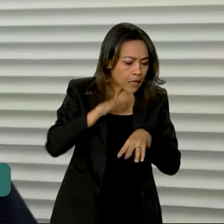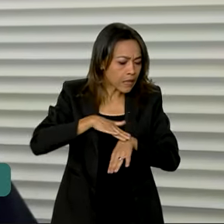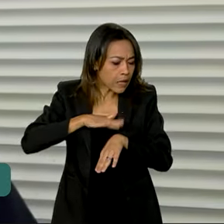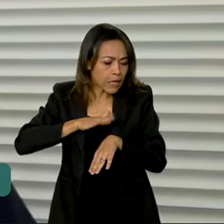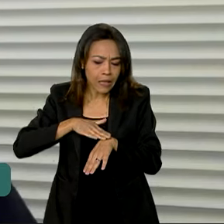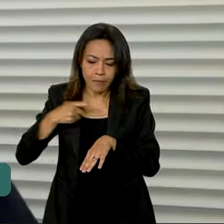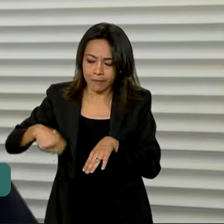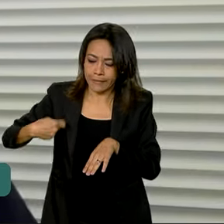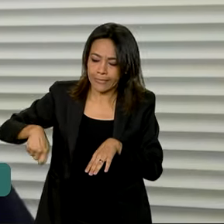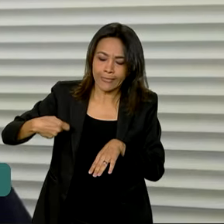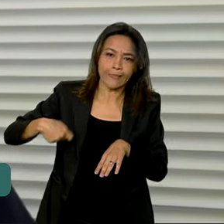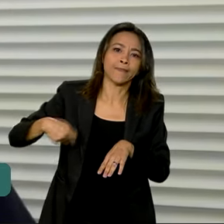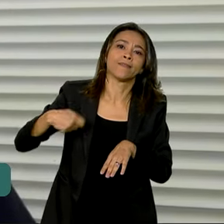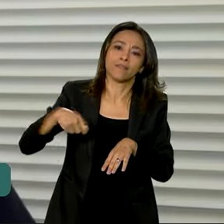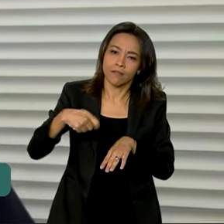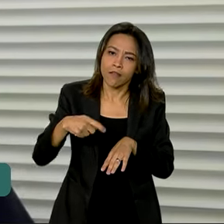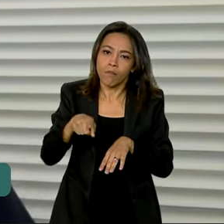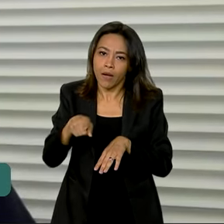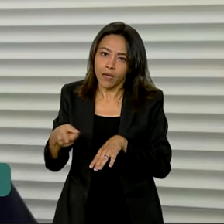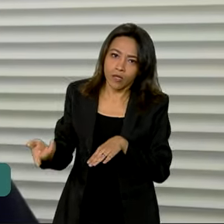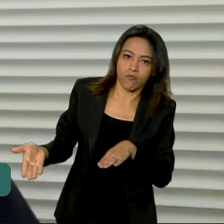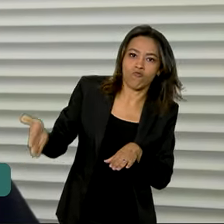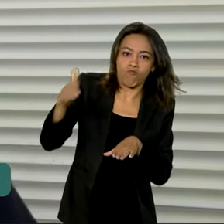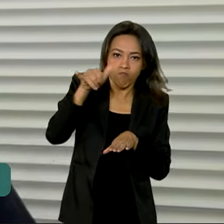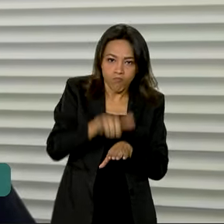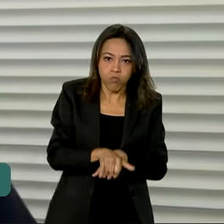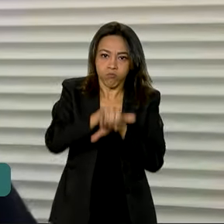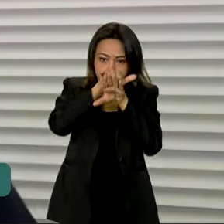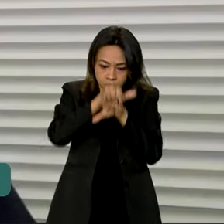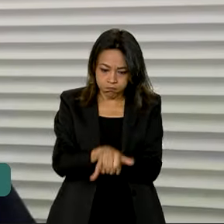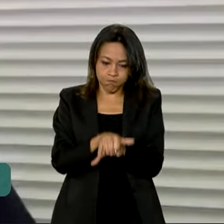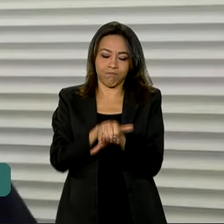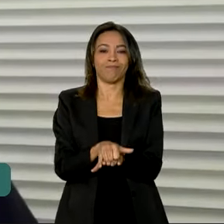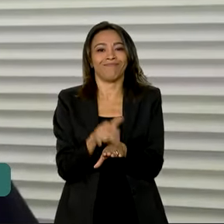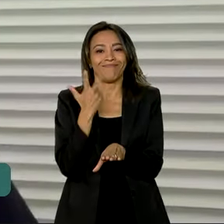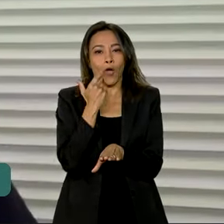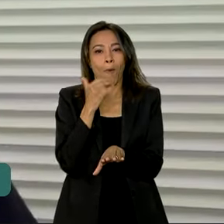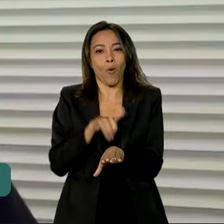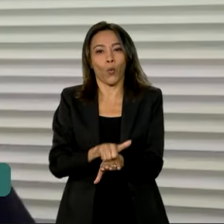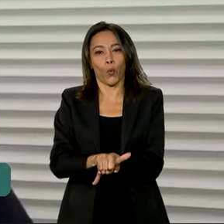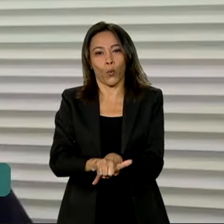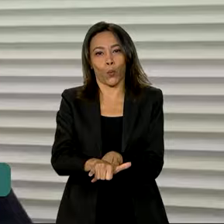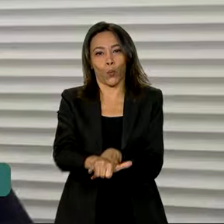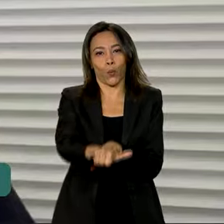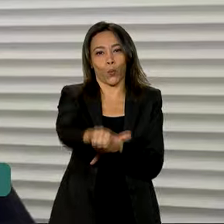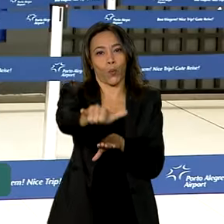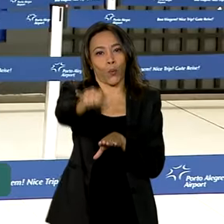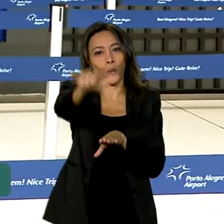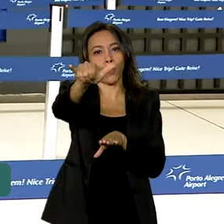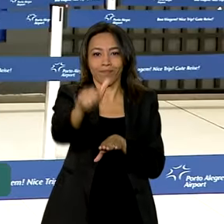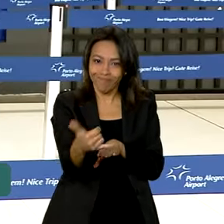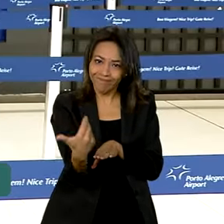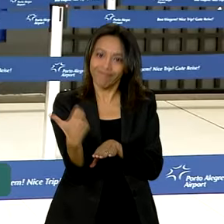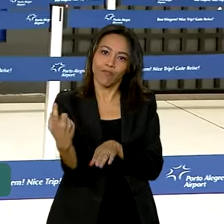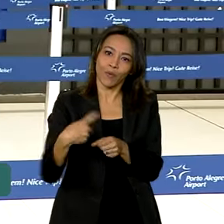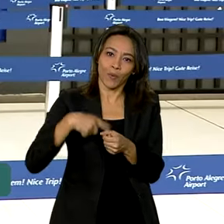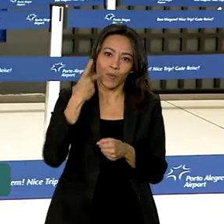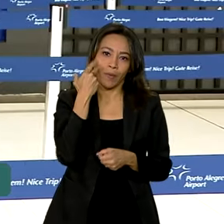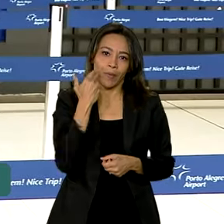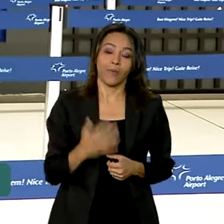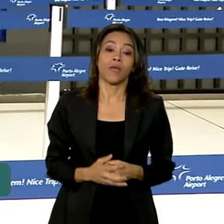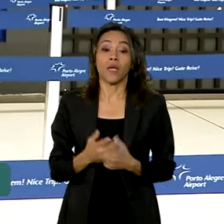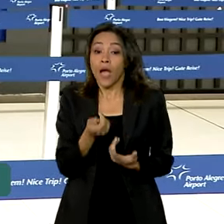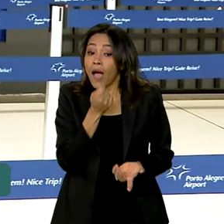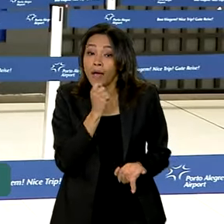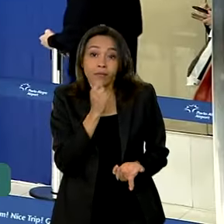ser necessário para colocar o aeroporto de novo, né, preparado para receber o avião. Enquanto o Salgado Filho